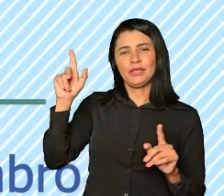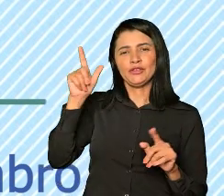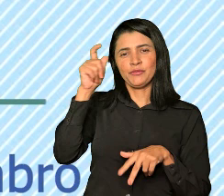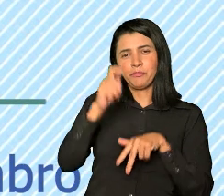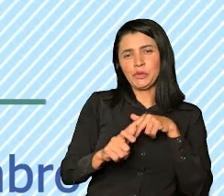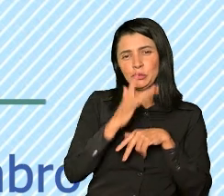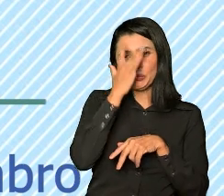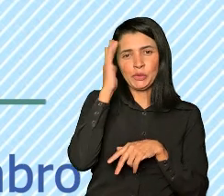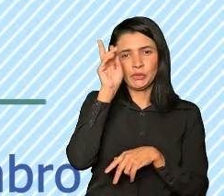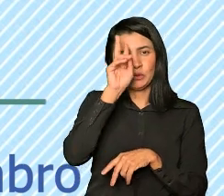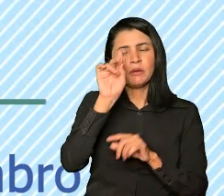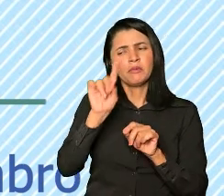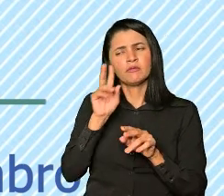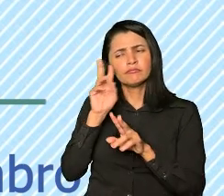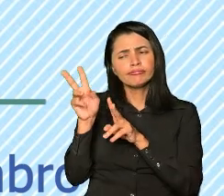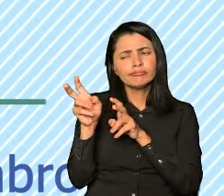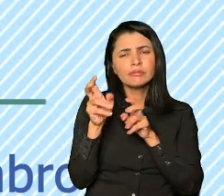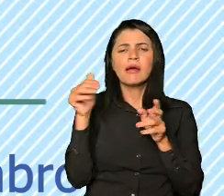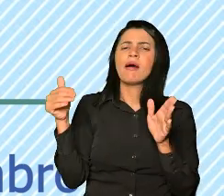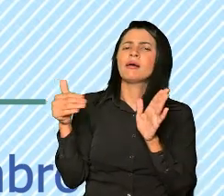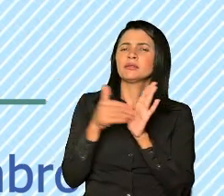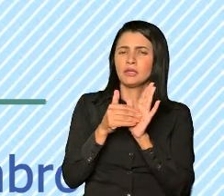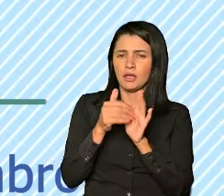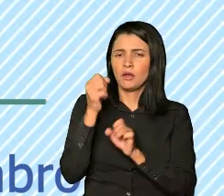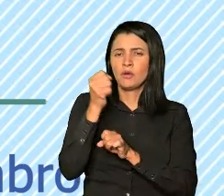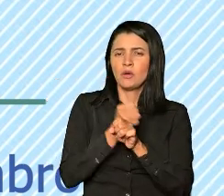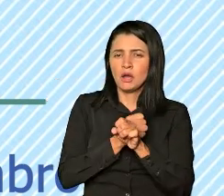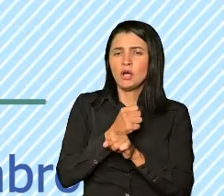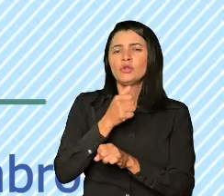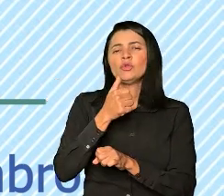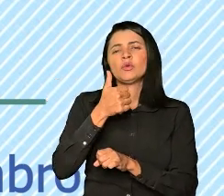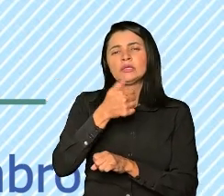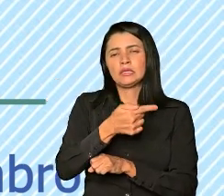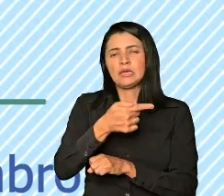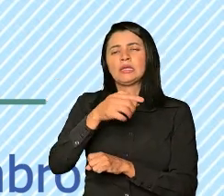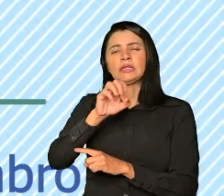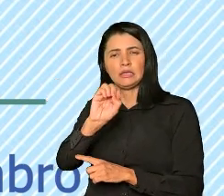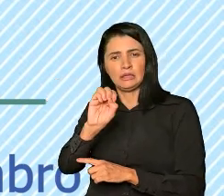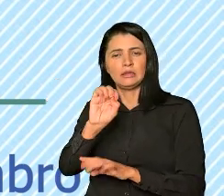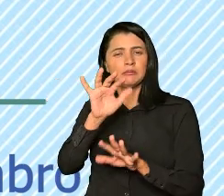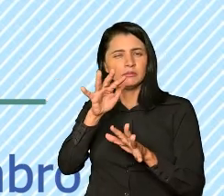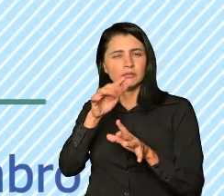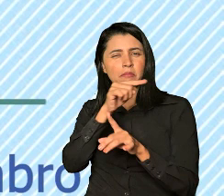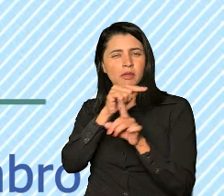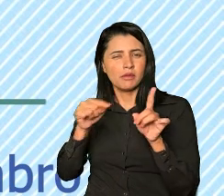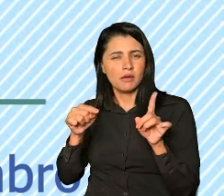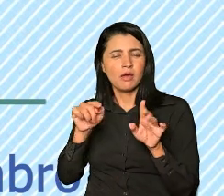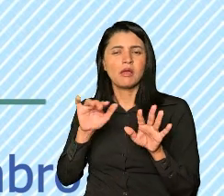vamos constatar que até meados dos anos 70, pode passar, por favor.